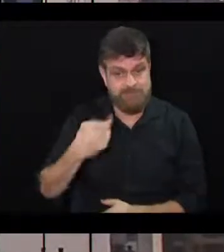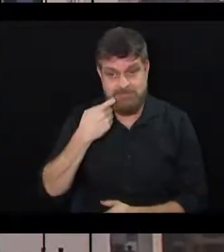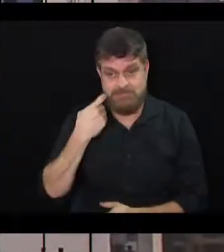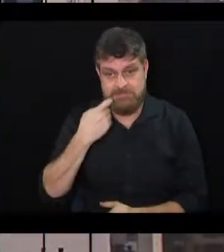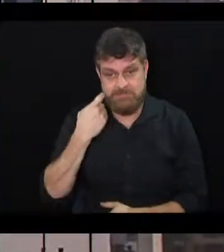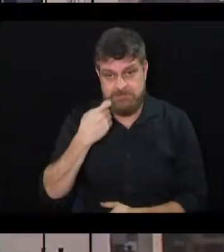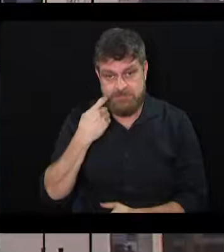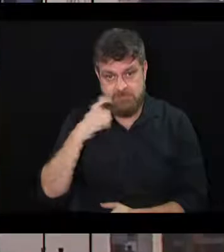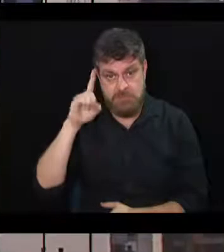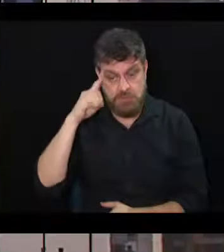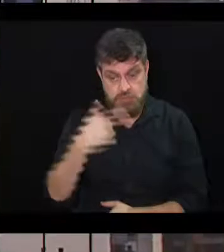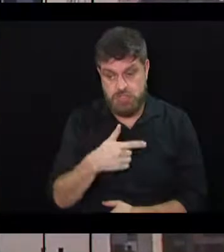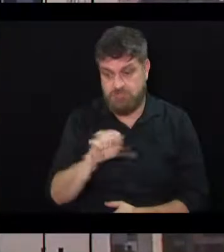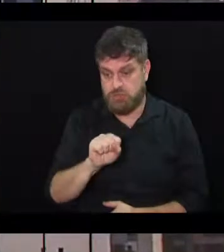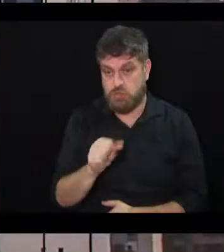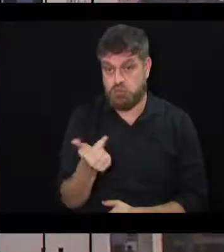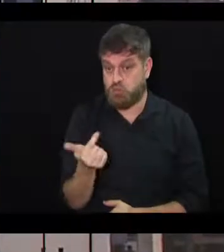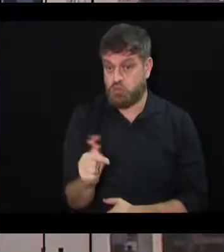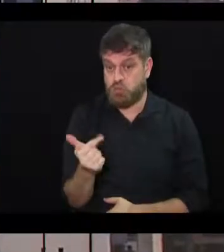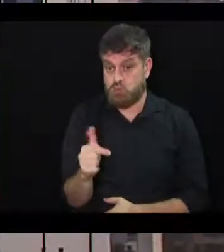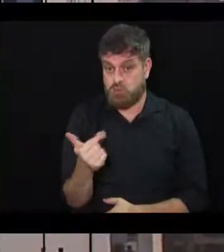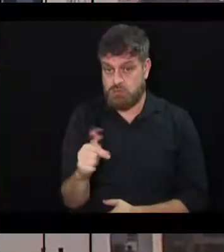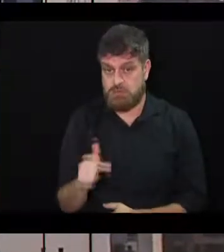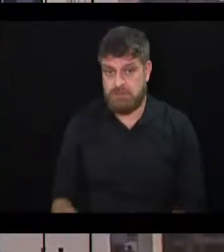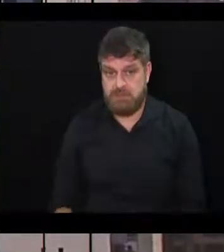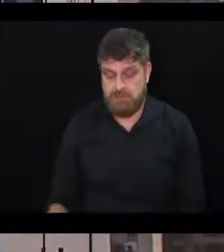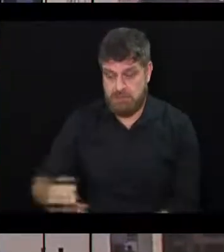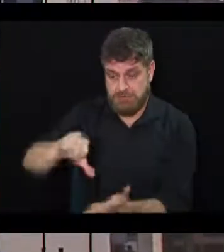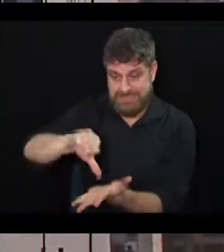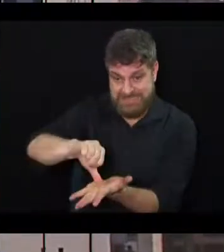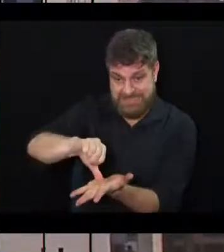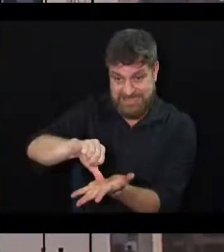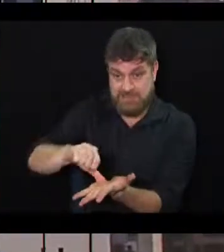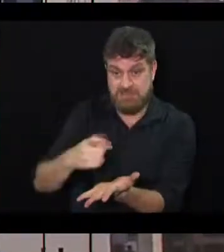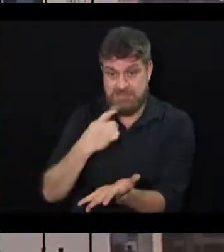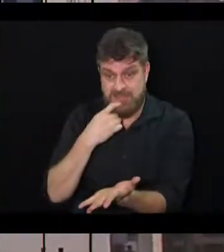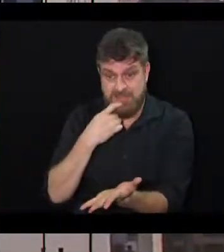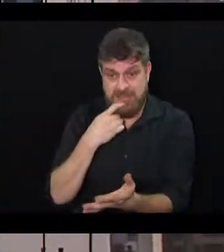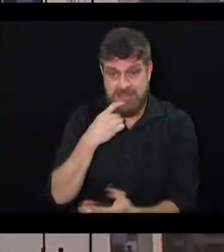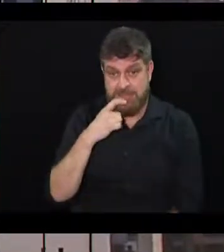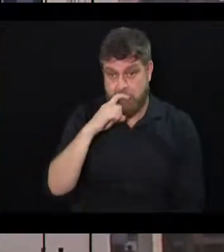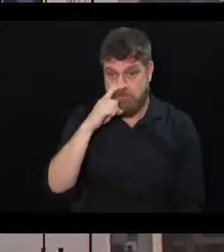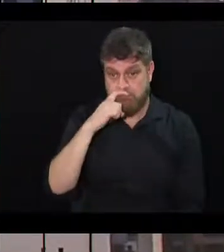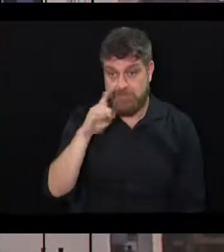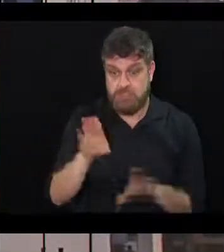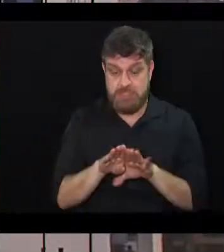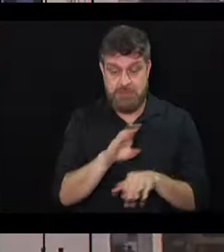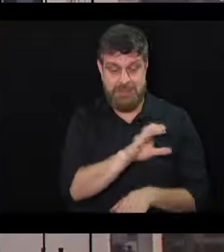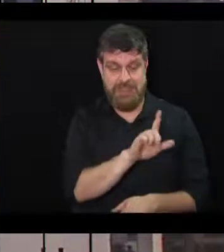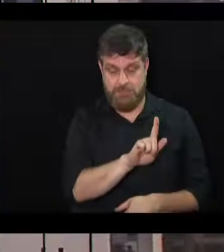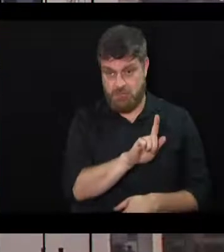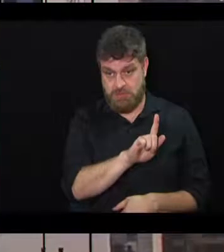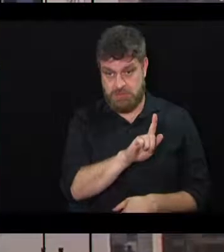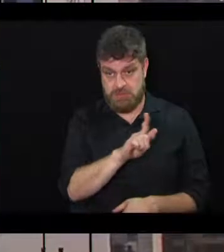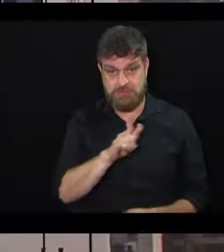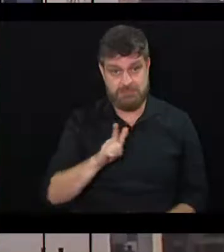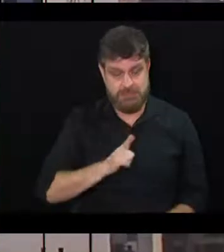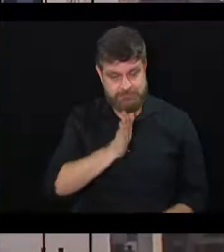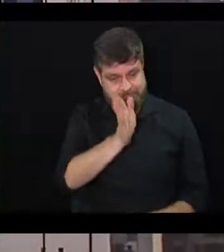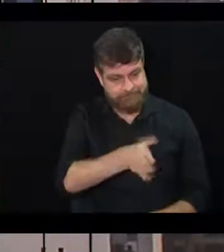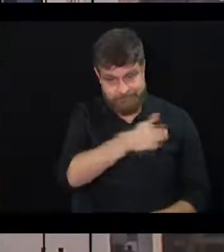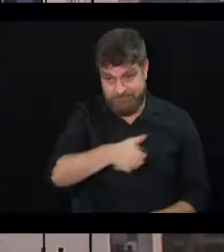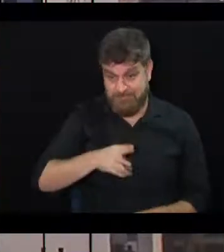sexta-feira, dia 28 de junho, nos postos do Centro, Ouro Verde e Campo Grande. Vai ser realizada